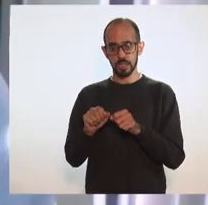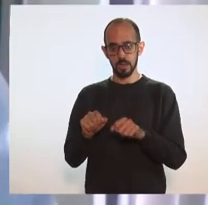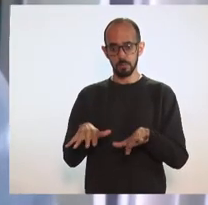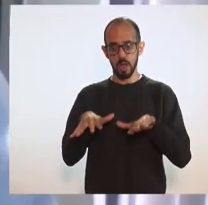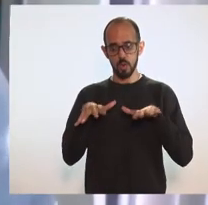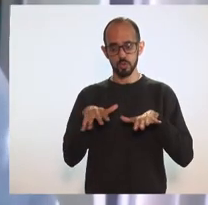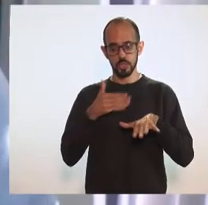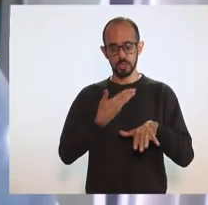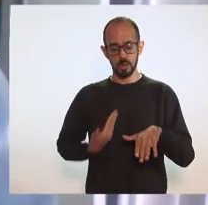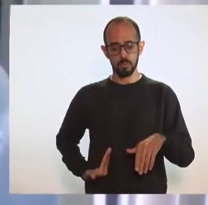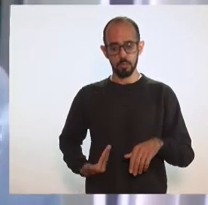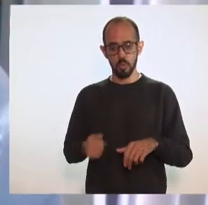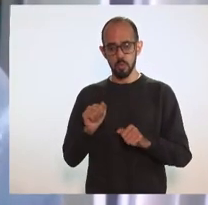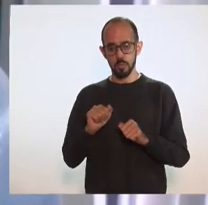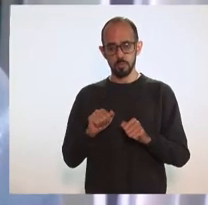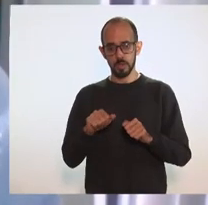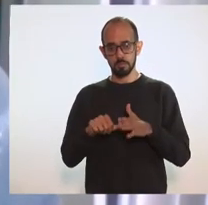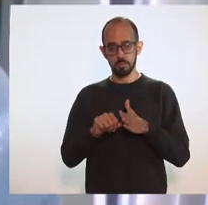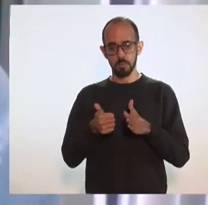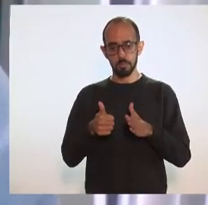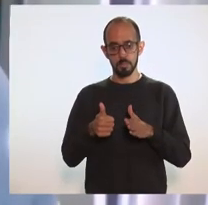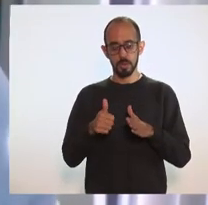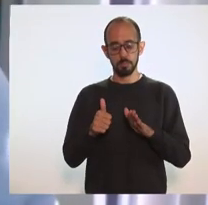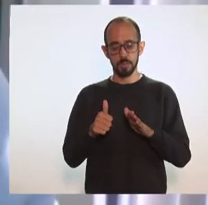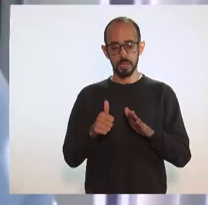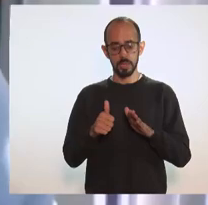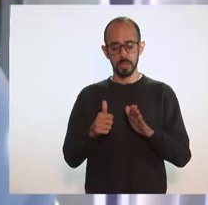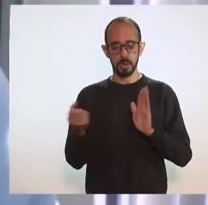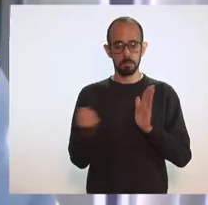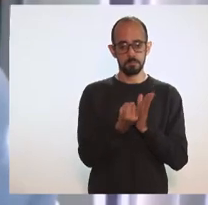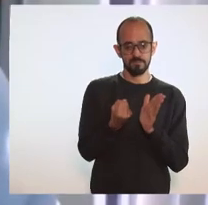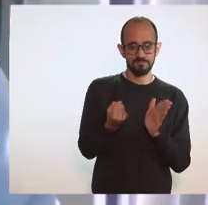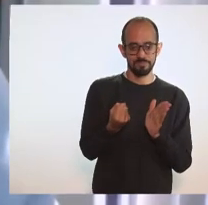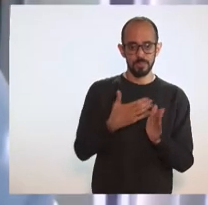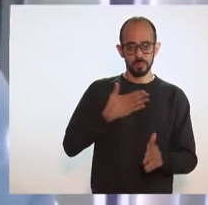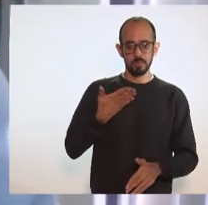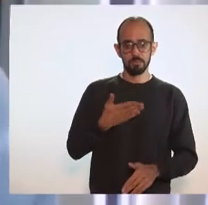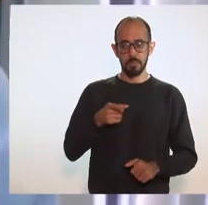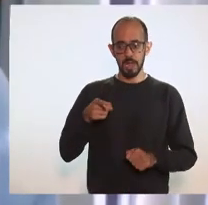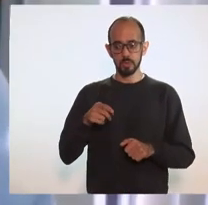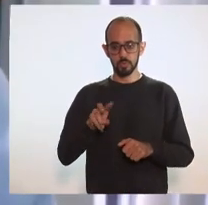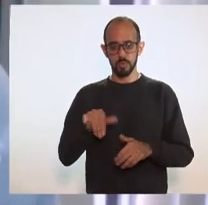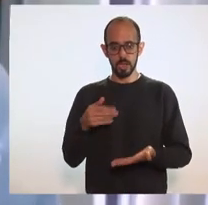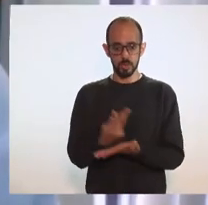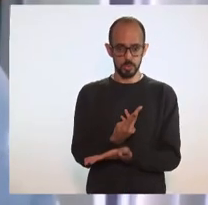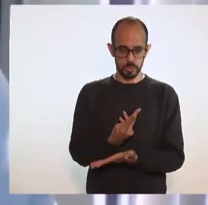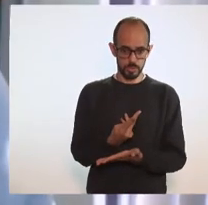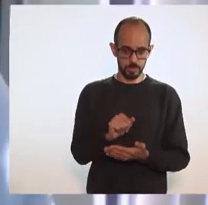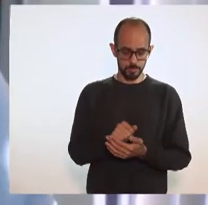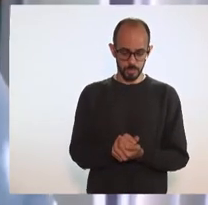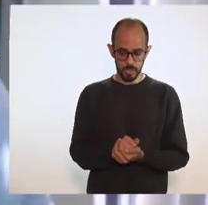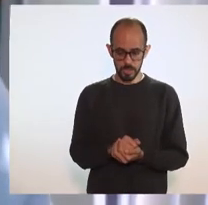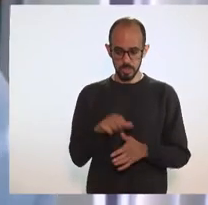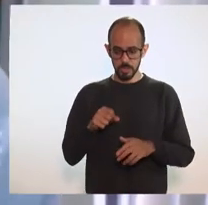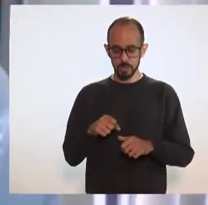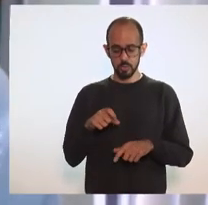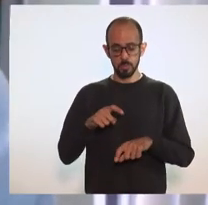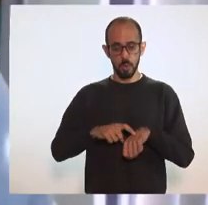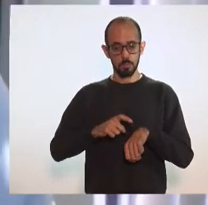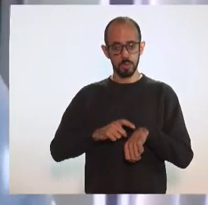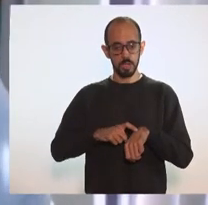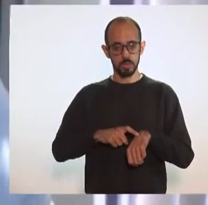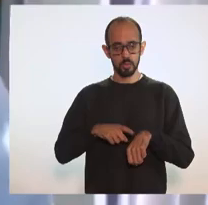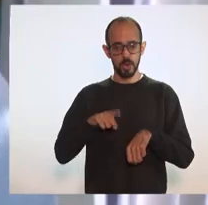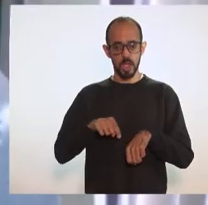Deputado Luiz Paulo uma primeira projeção do impacto Mas ele é muito importante da secretaria de fazenda presente Na audiência pública pudesse